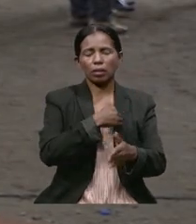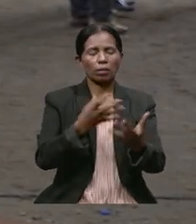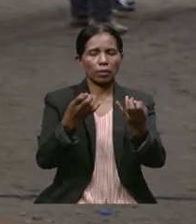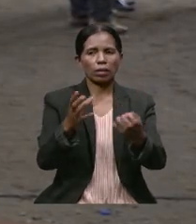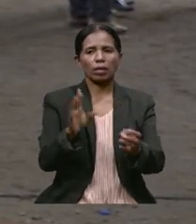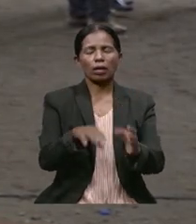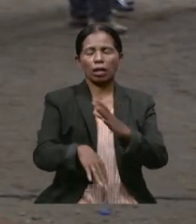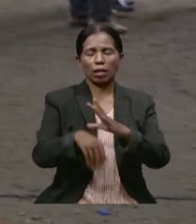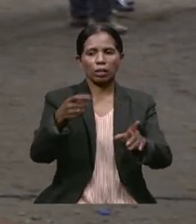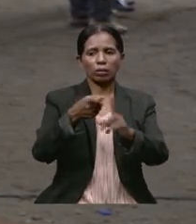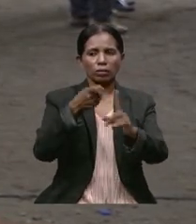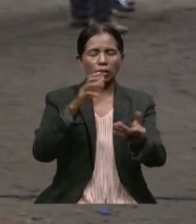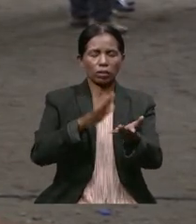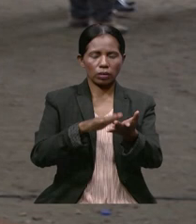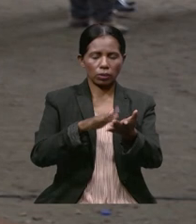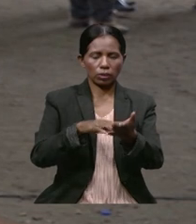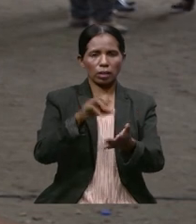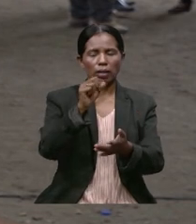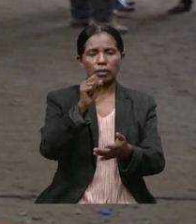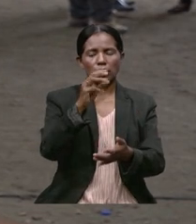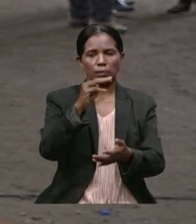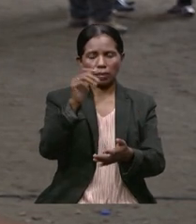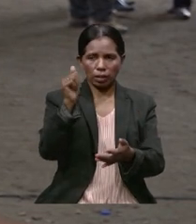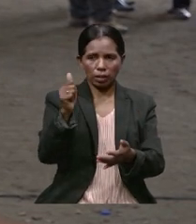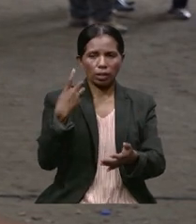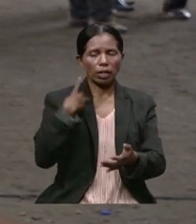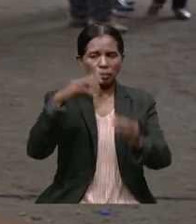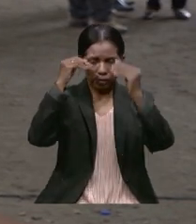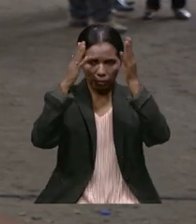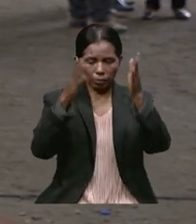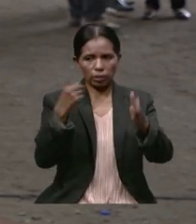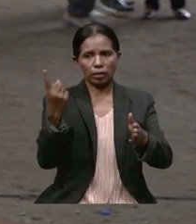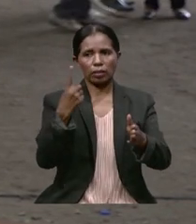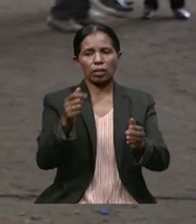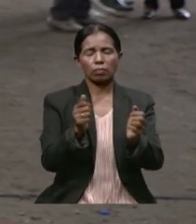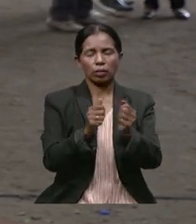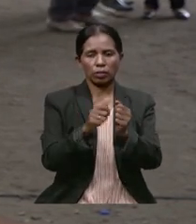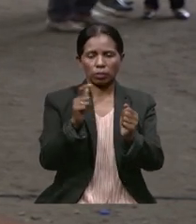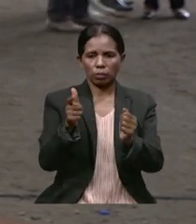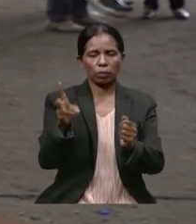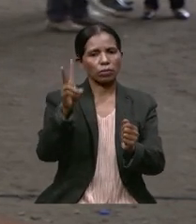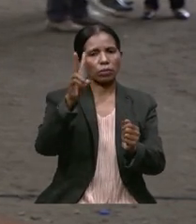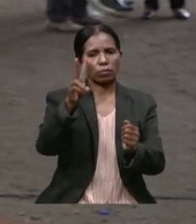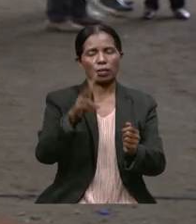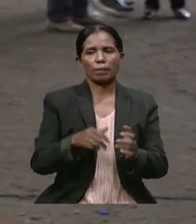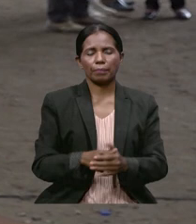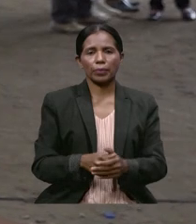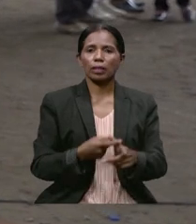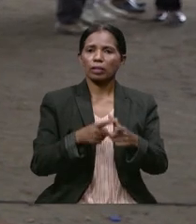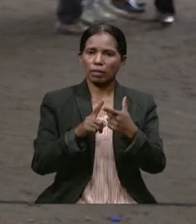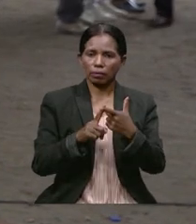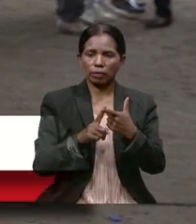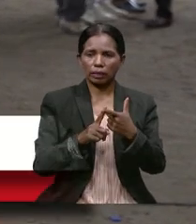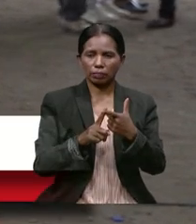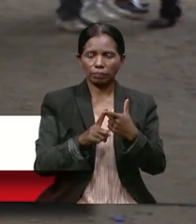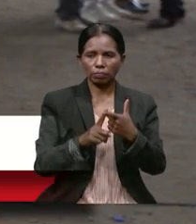on usi Escola Secundária Pública de Palaban. A mi professor permanente, 22 pessoas tive. Depois,